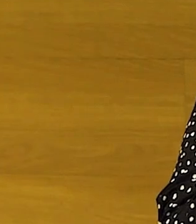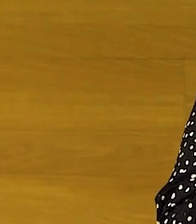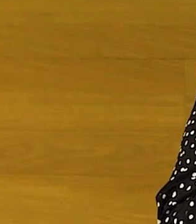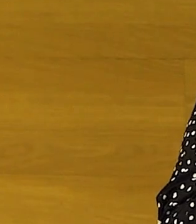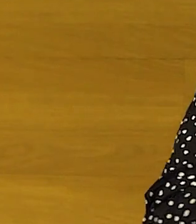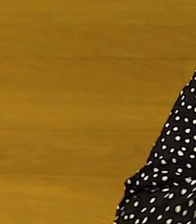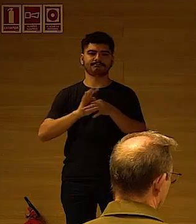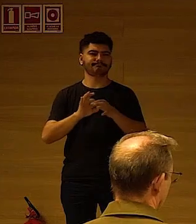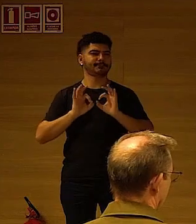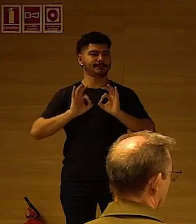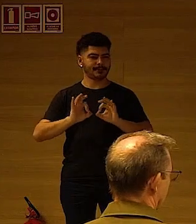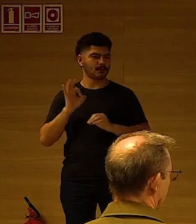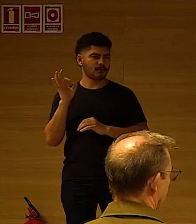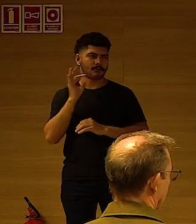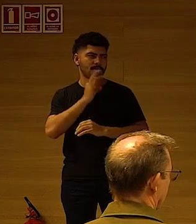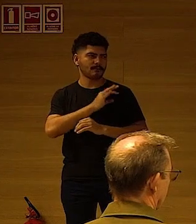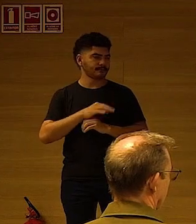parte, lógico.